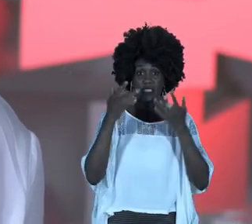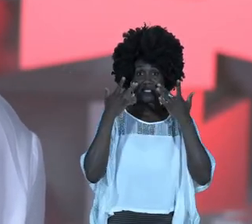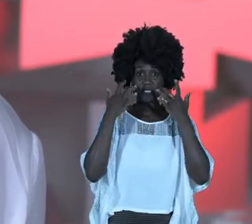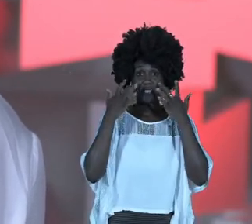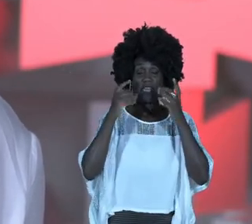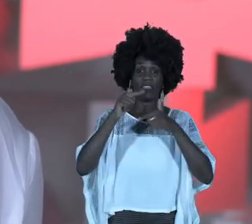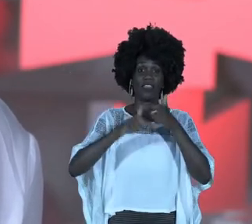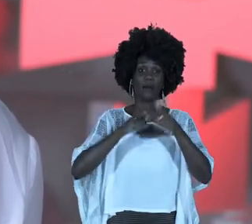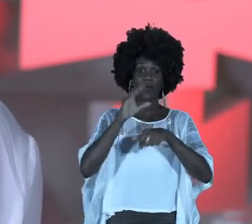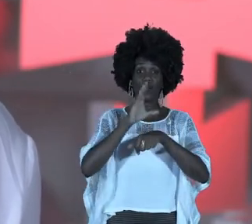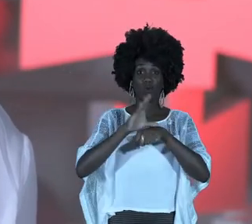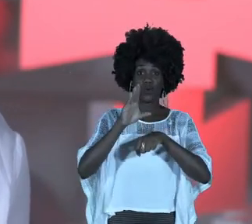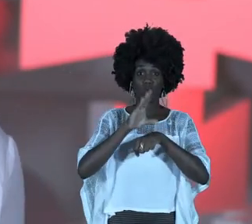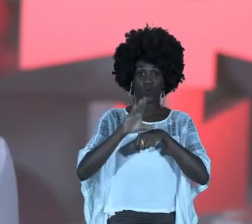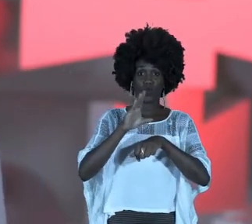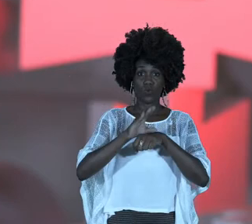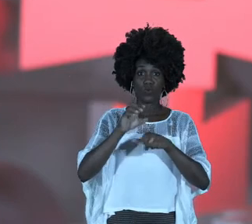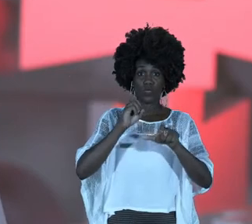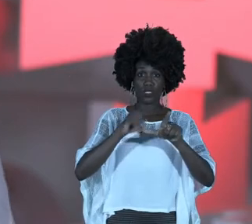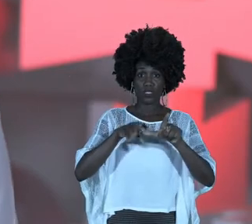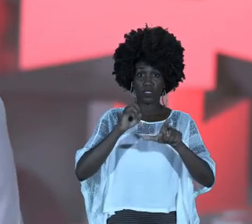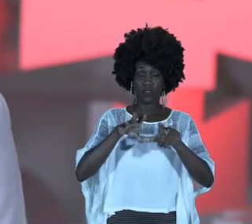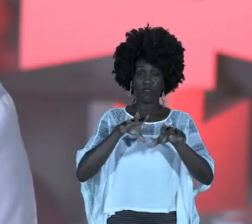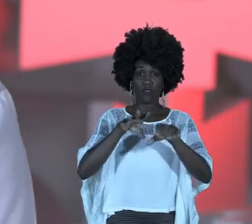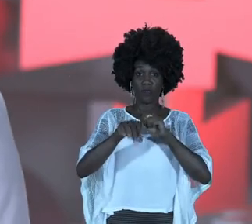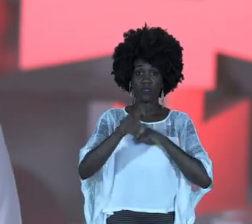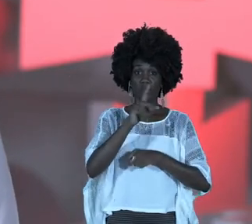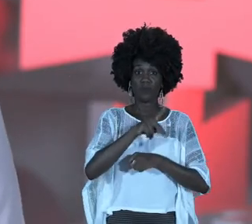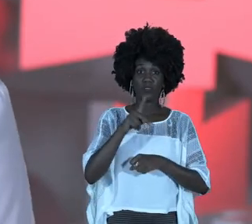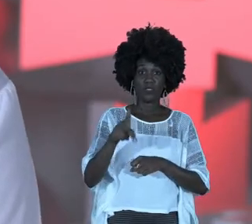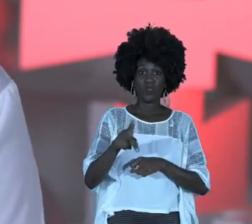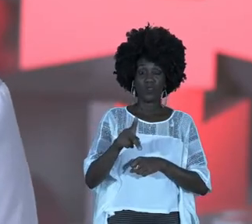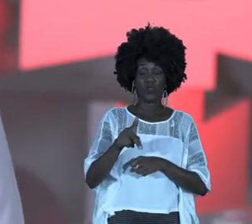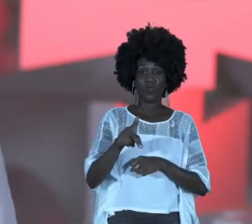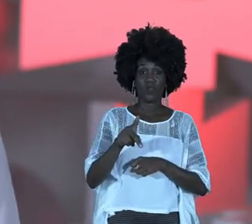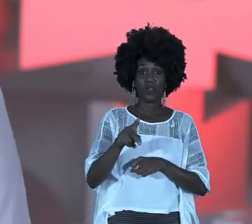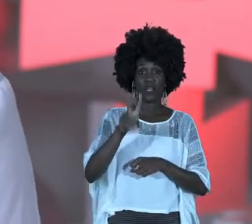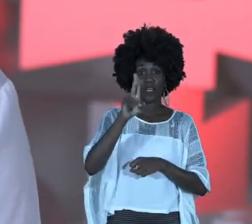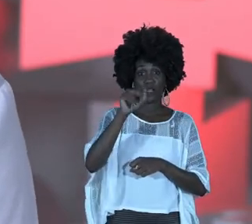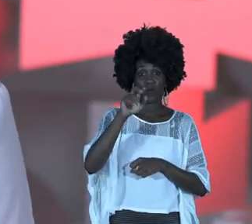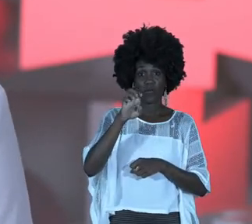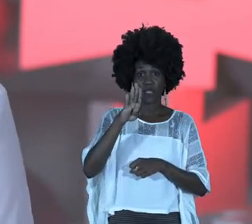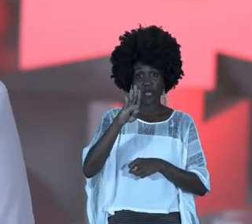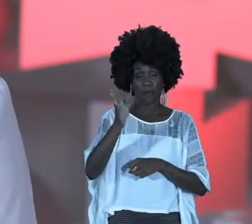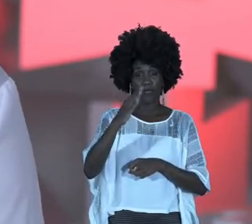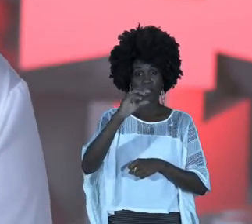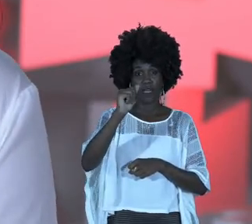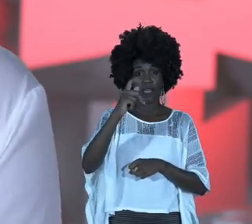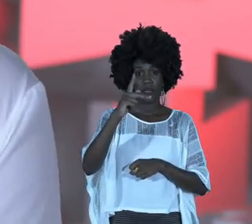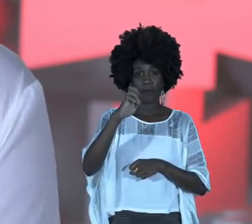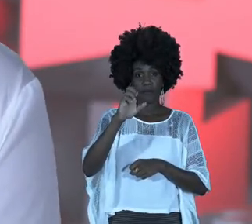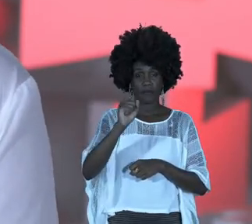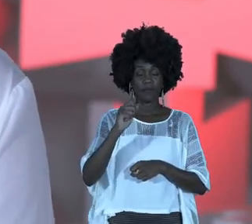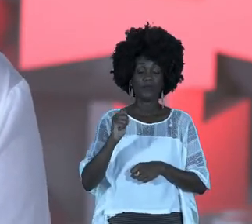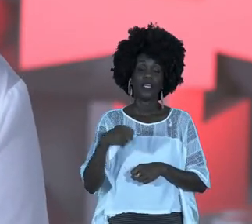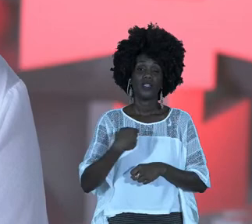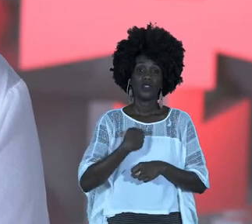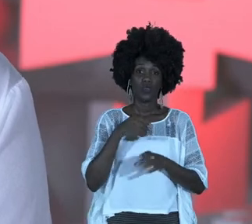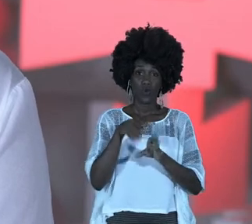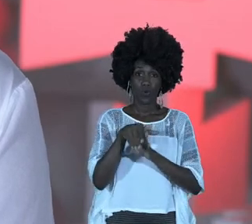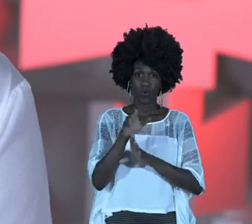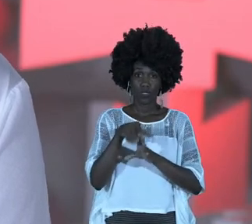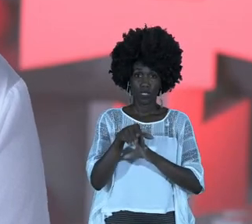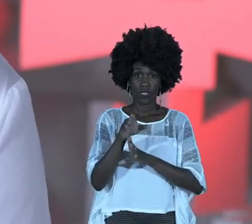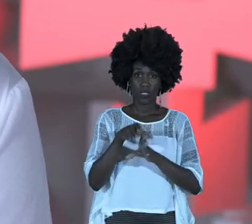de licenciatura na formação de professores pela UNEB, pela CAPES. Sou conselheira do